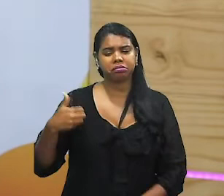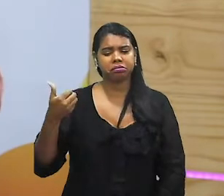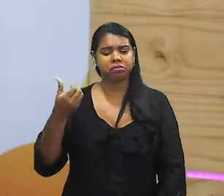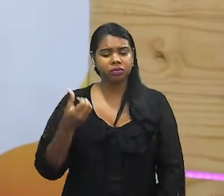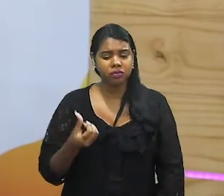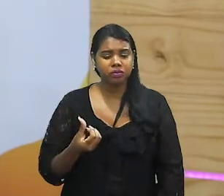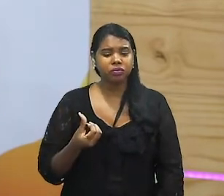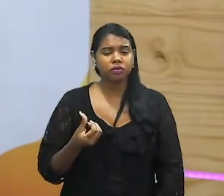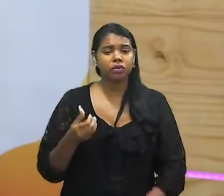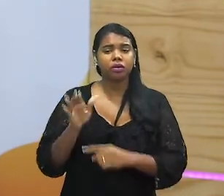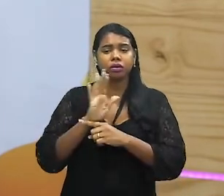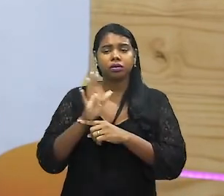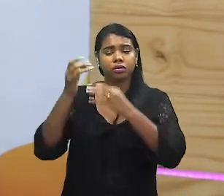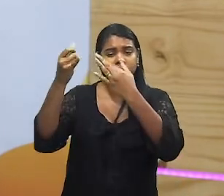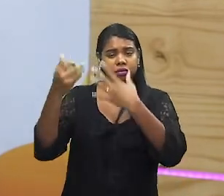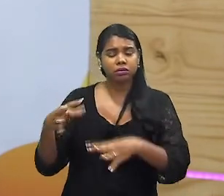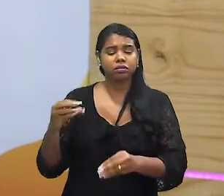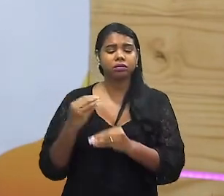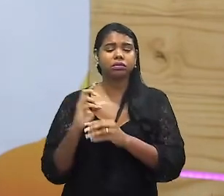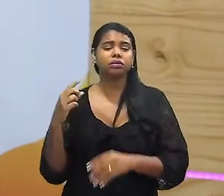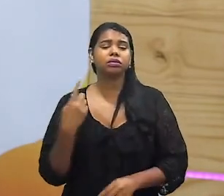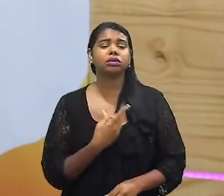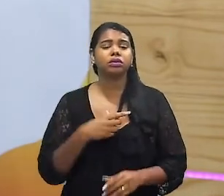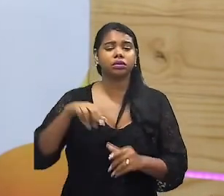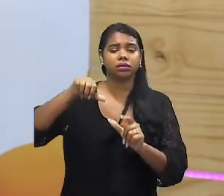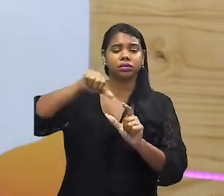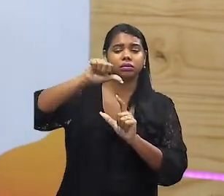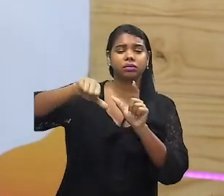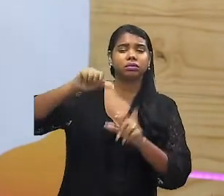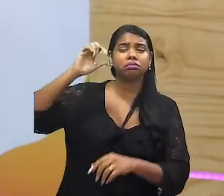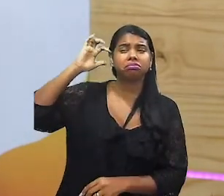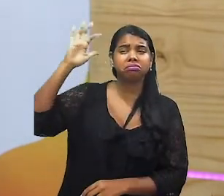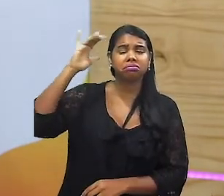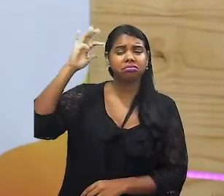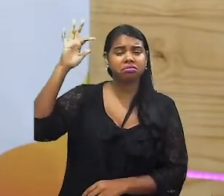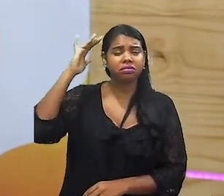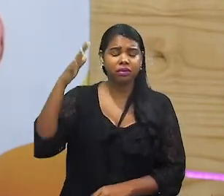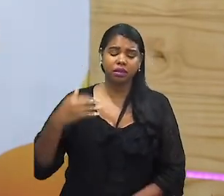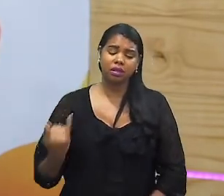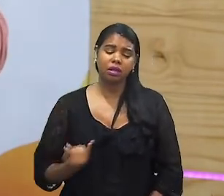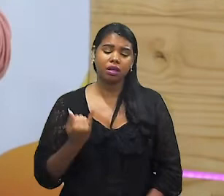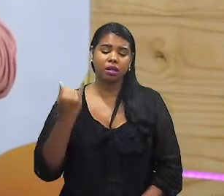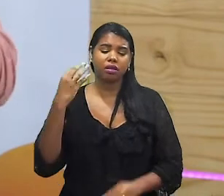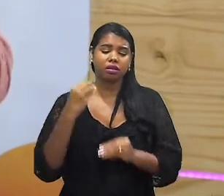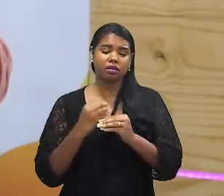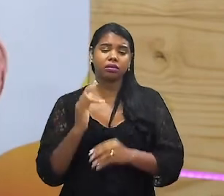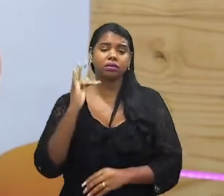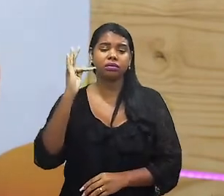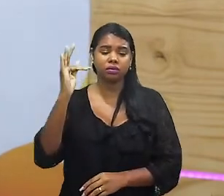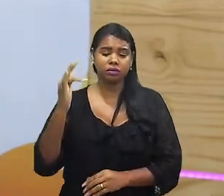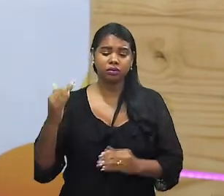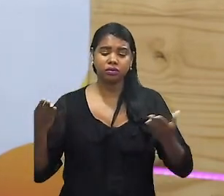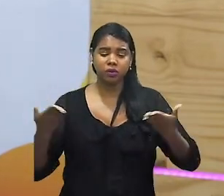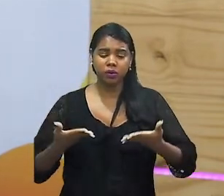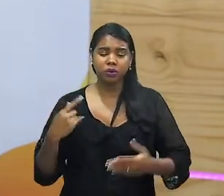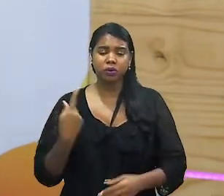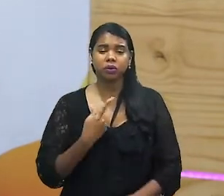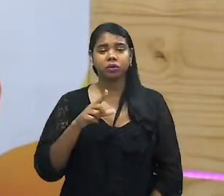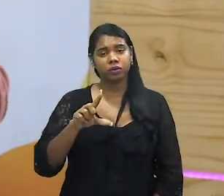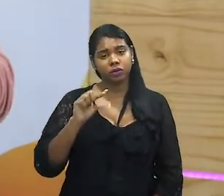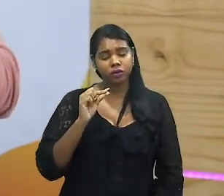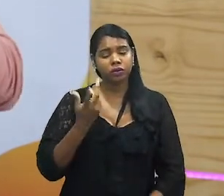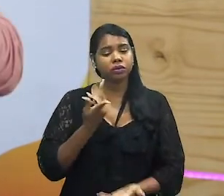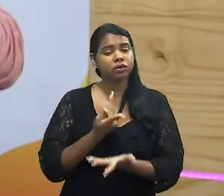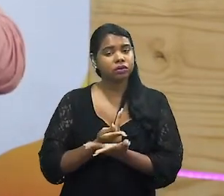é um filme que traz pra gente reflexões muito importantes sobre as consequências das nossas escolhas,